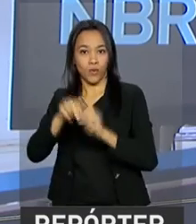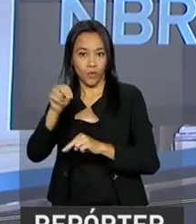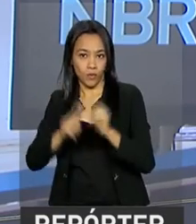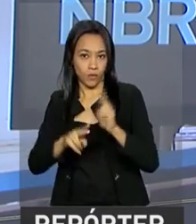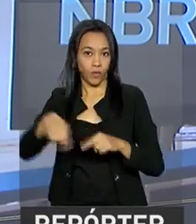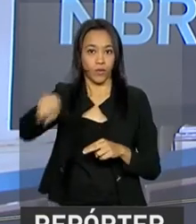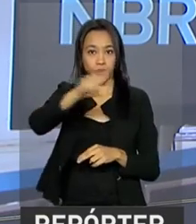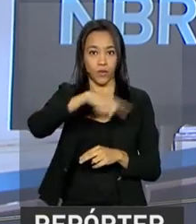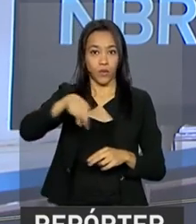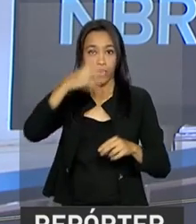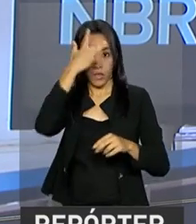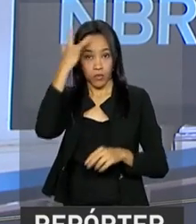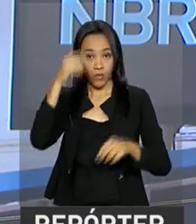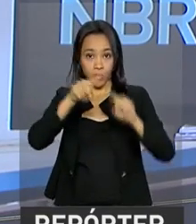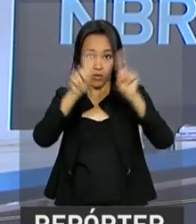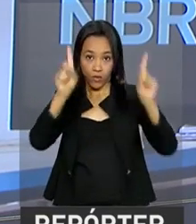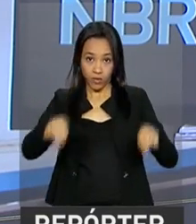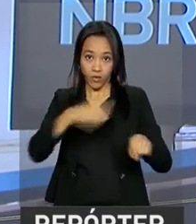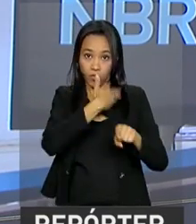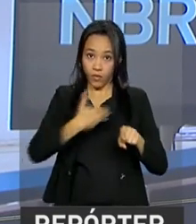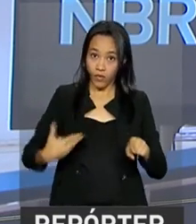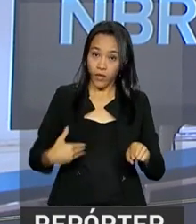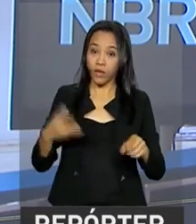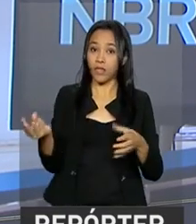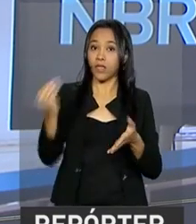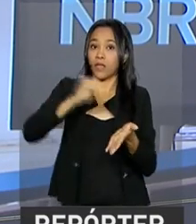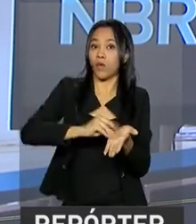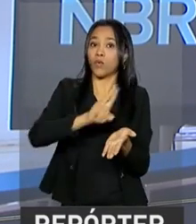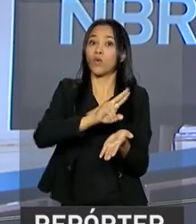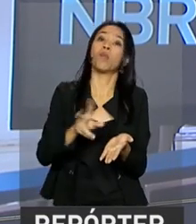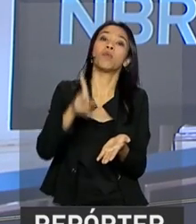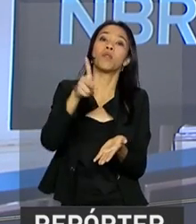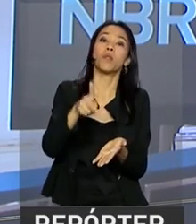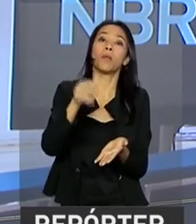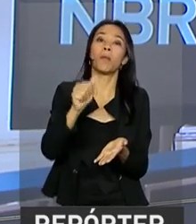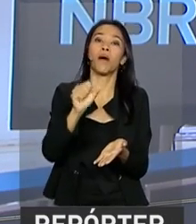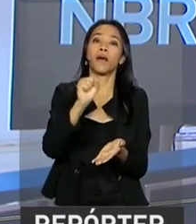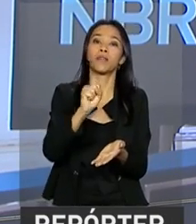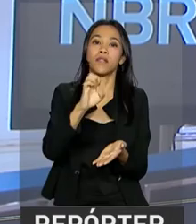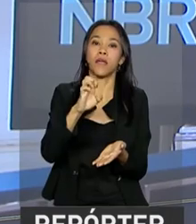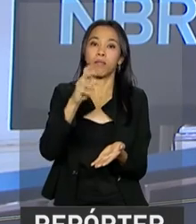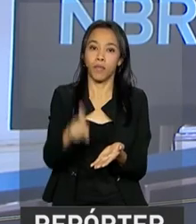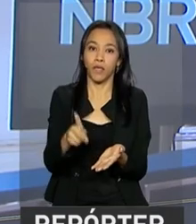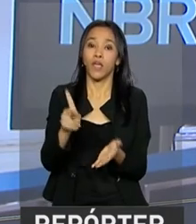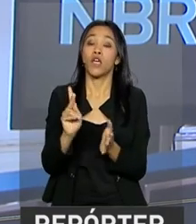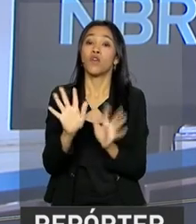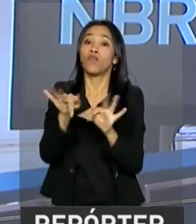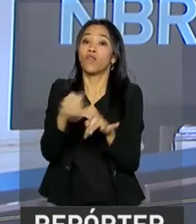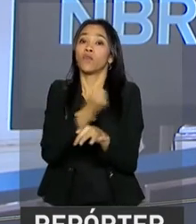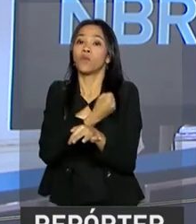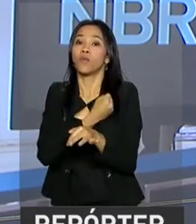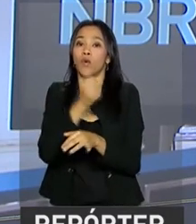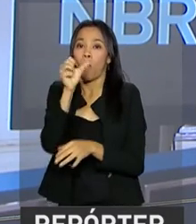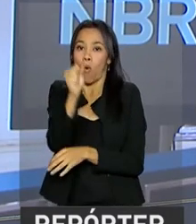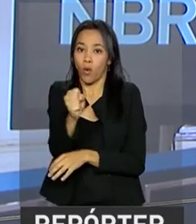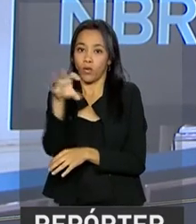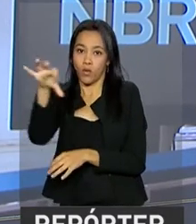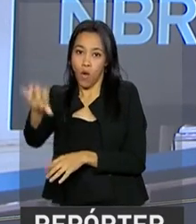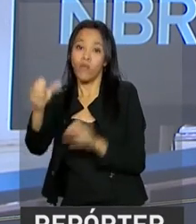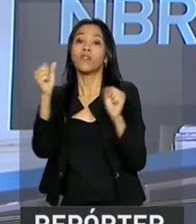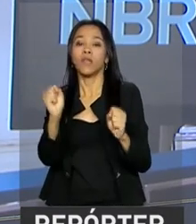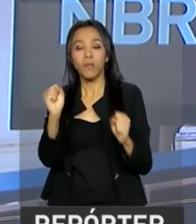públicos cadastrados no pasep com inscrições de final 8 e 9 também podem sacar o benefício